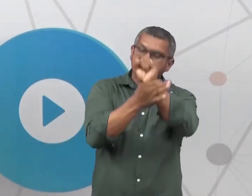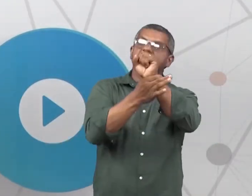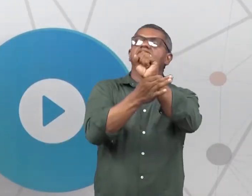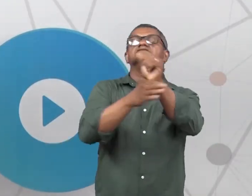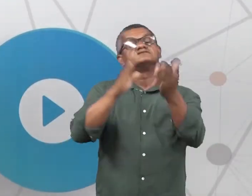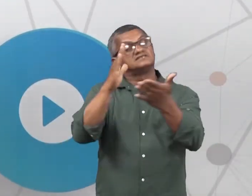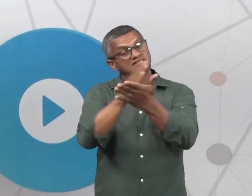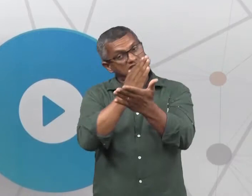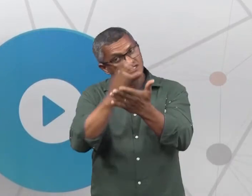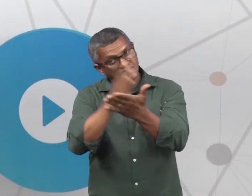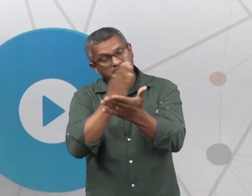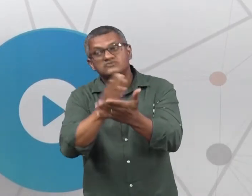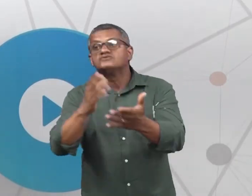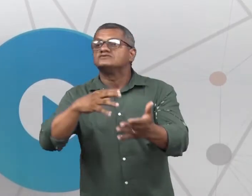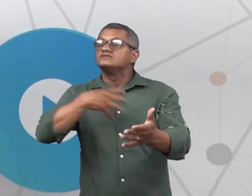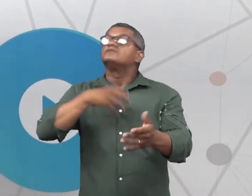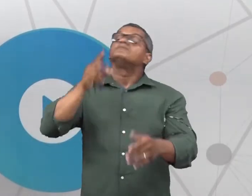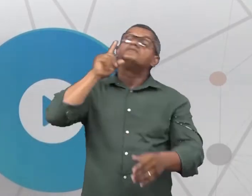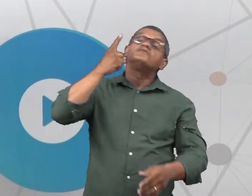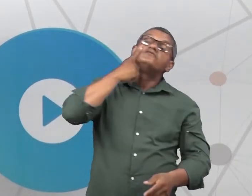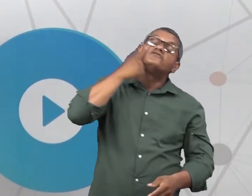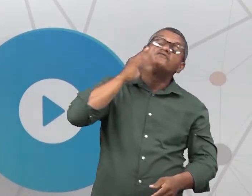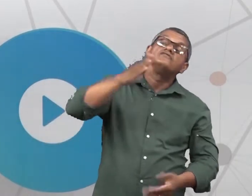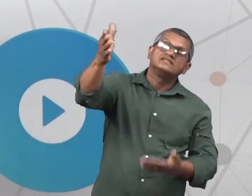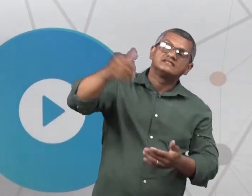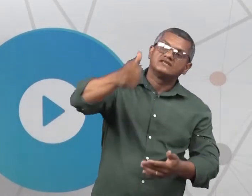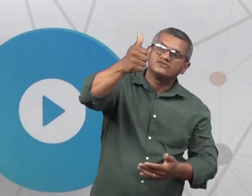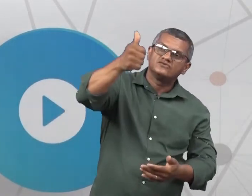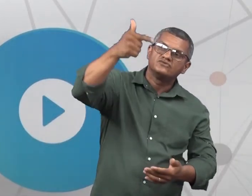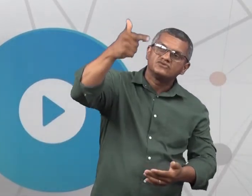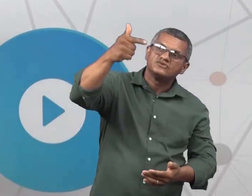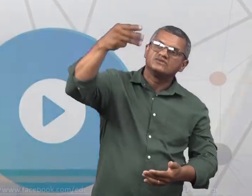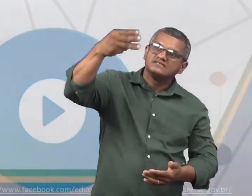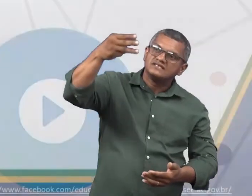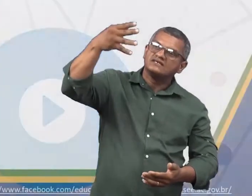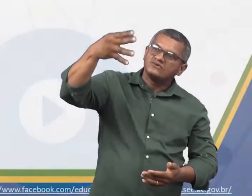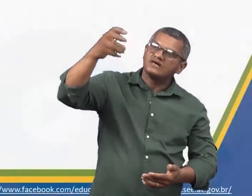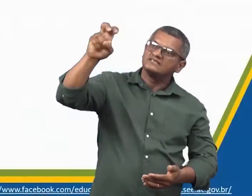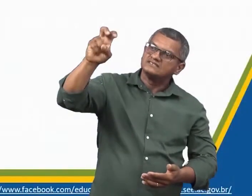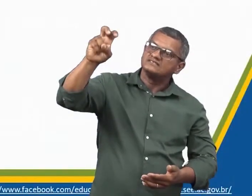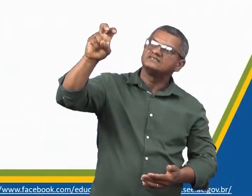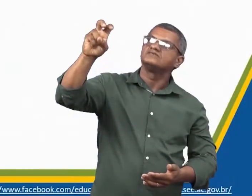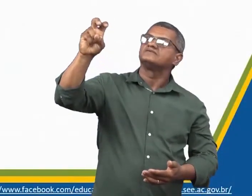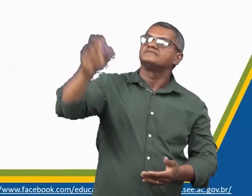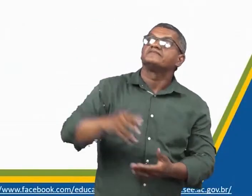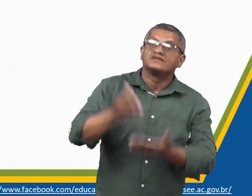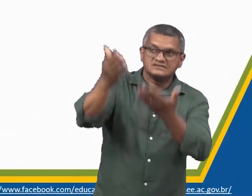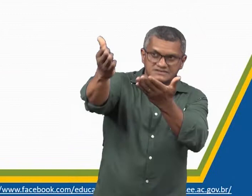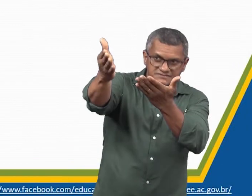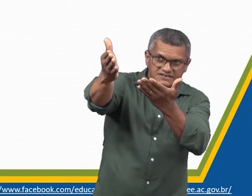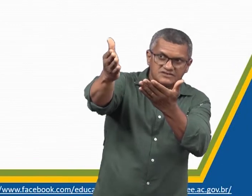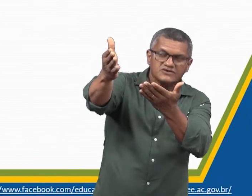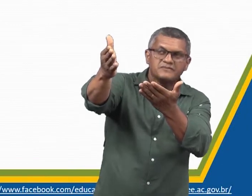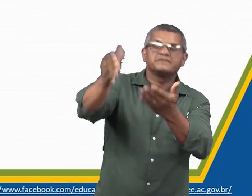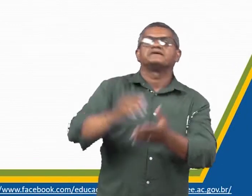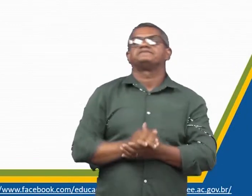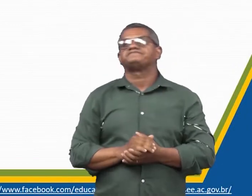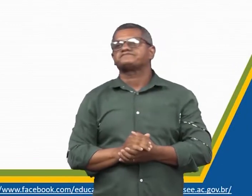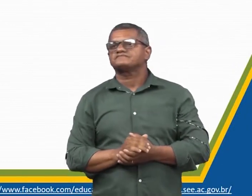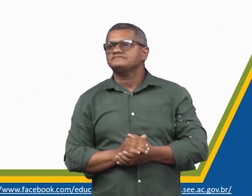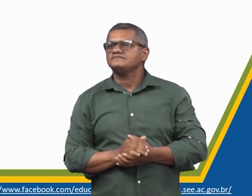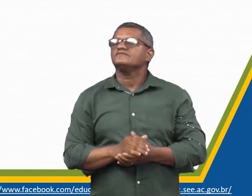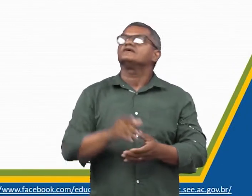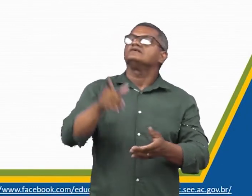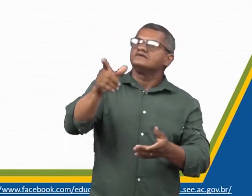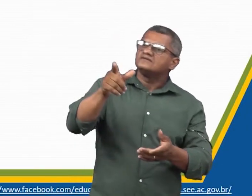ela prevê alguns instrumentos. Vejamos na tela. Democracia semi-indireta, nós temos o